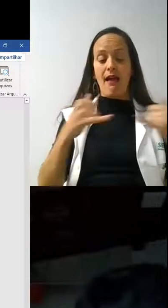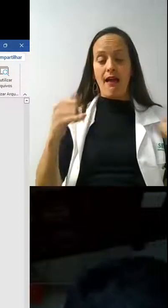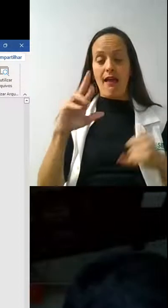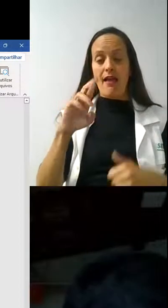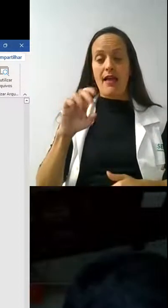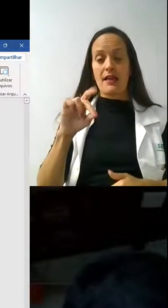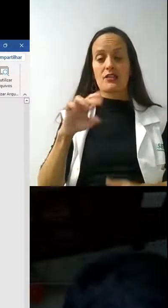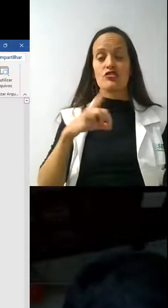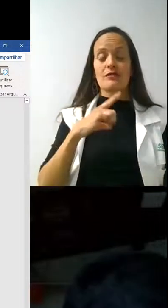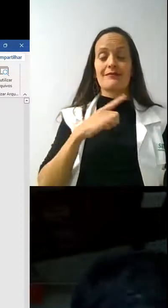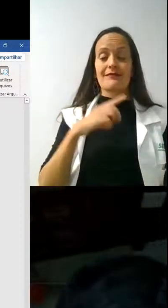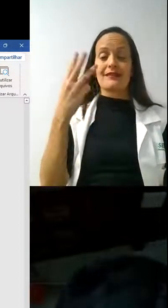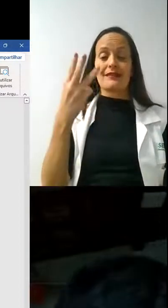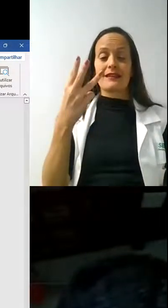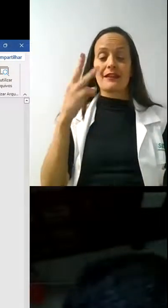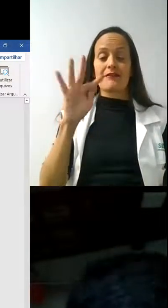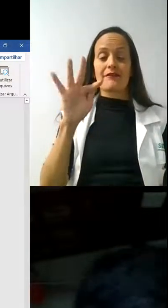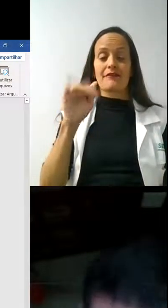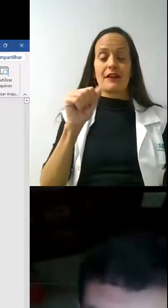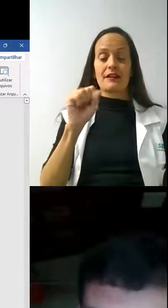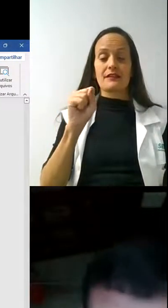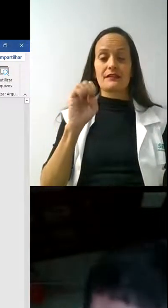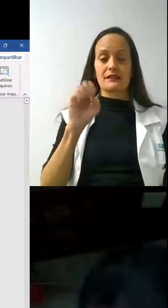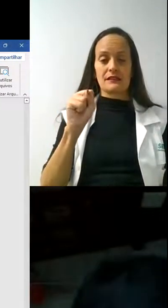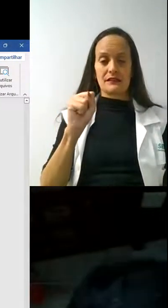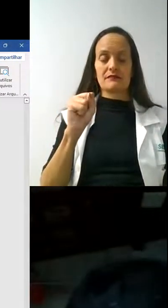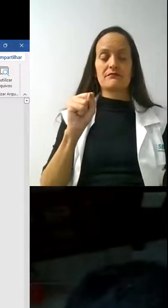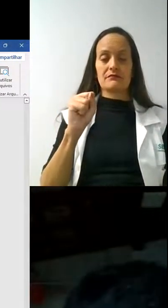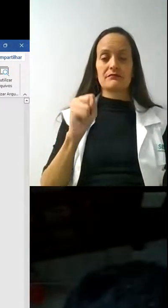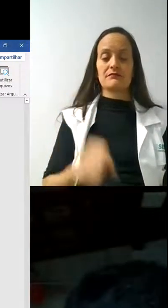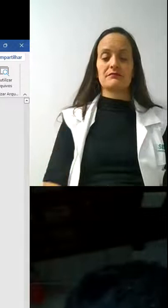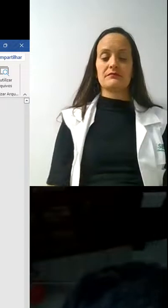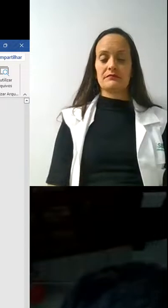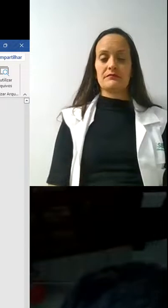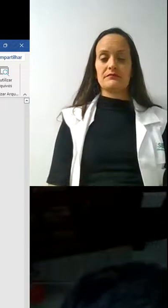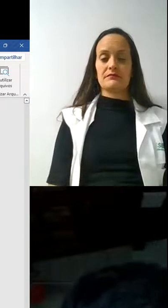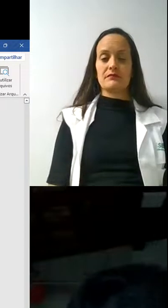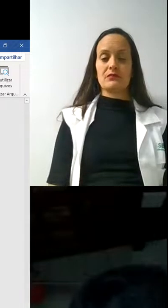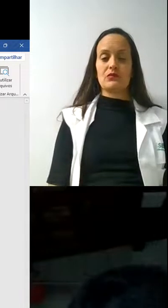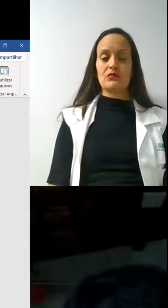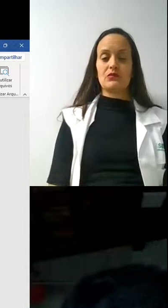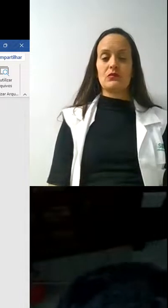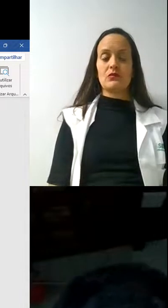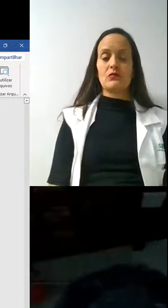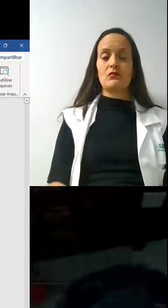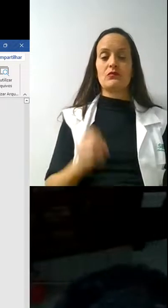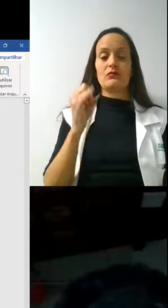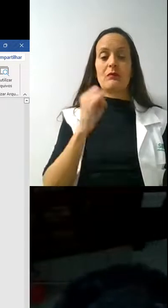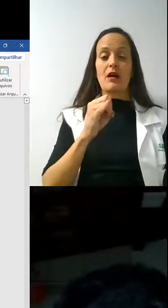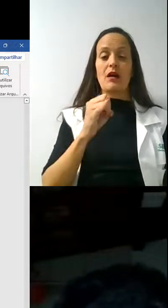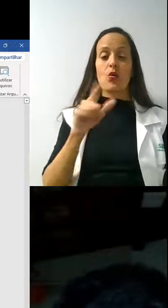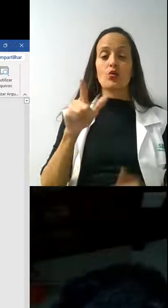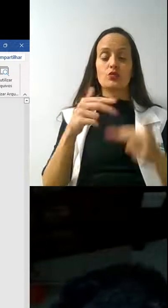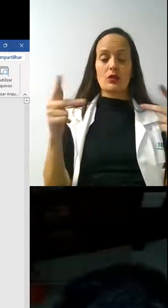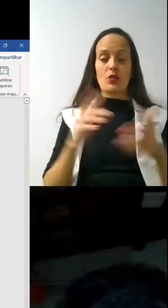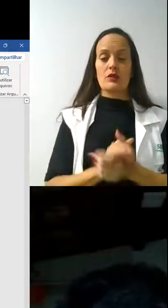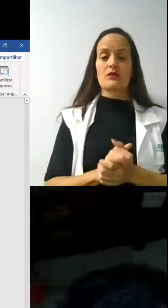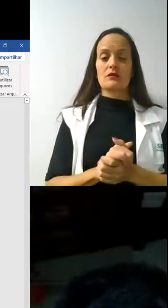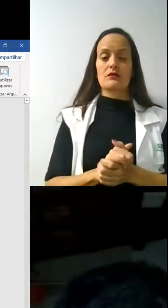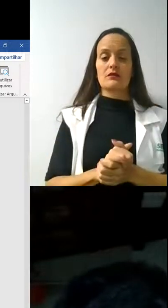isso que se utiliza, né, o 3 aqui. Tudo bem? E outra coisa, ó, tem uma